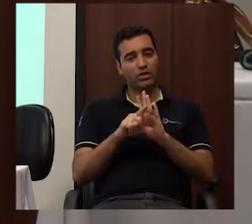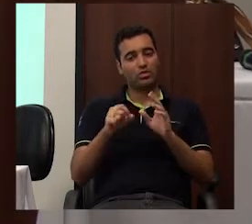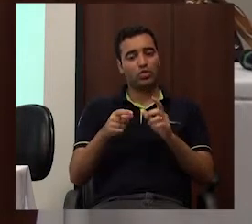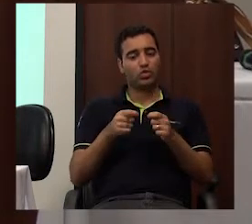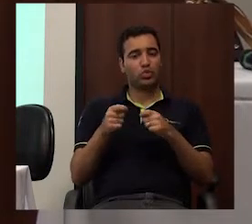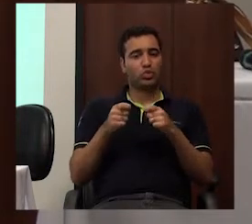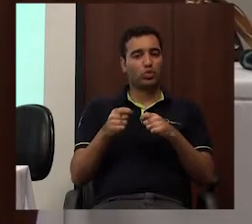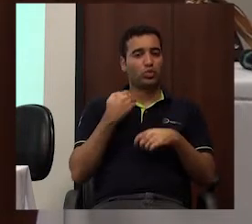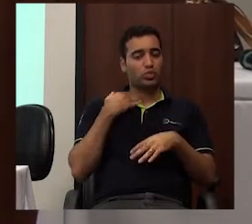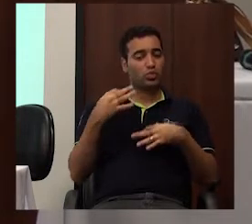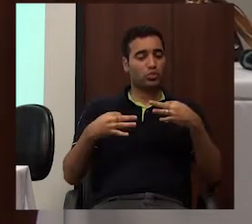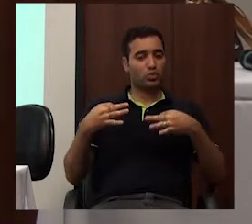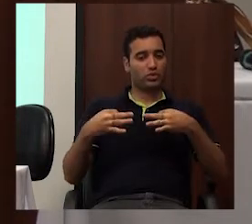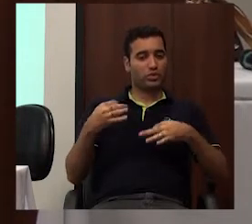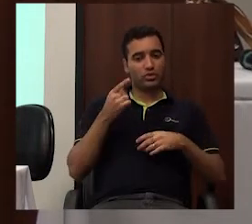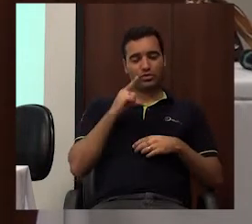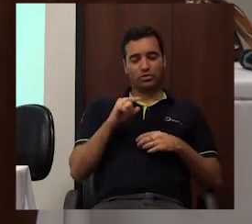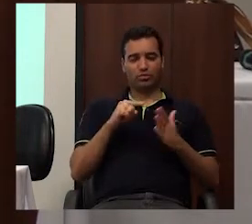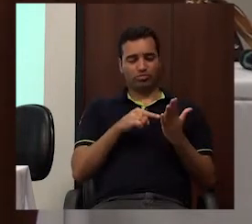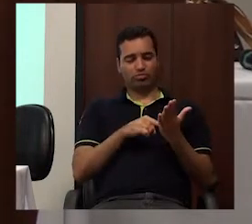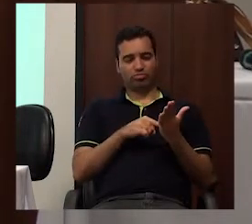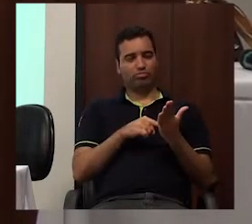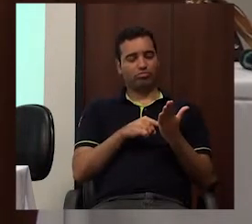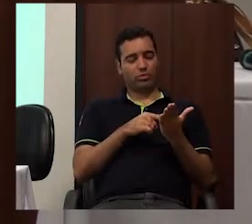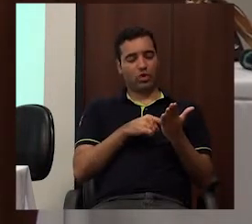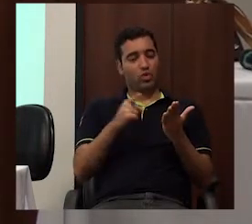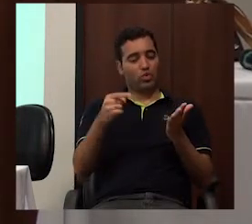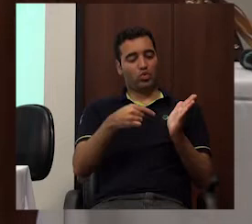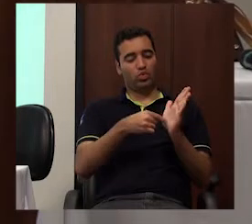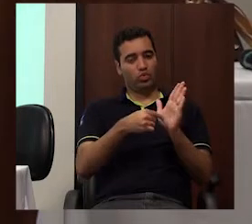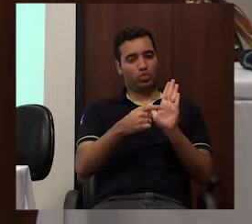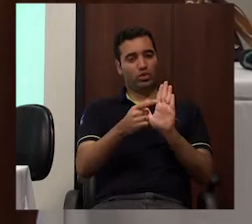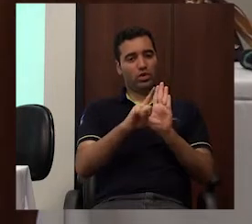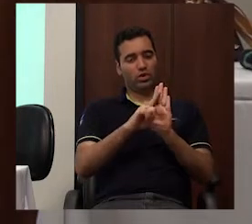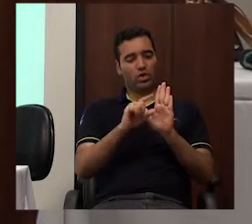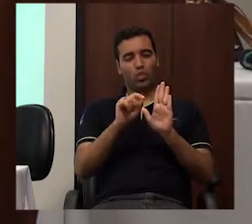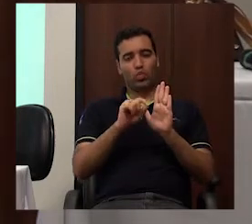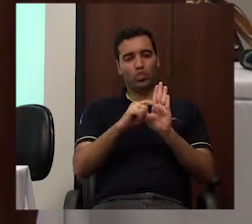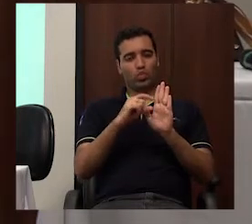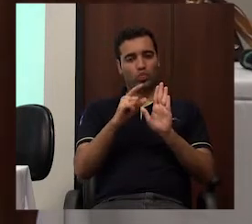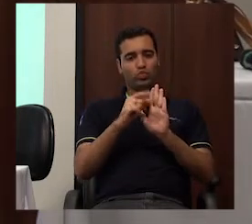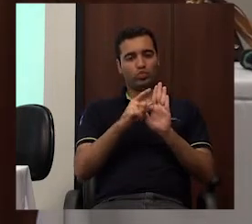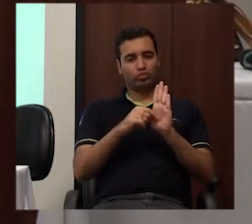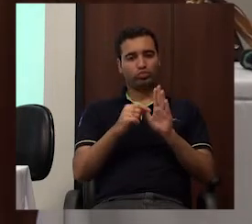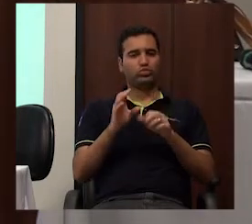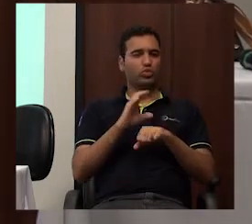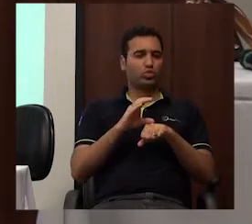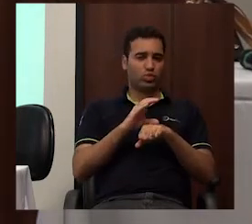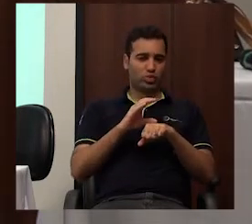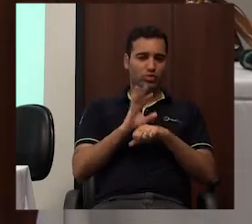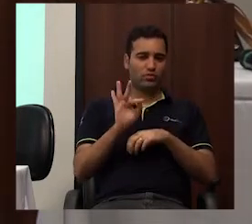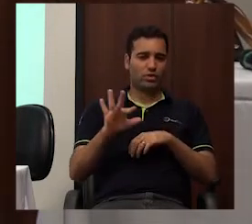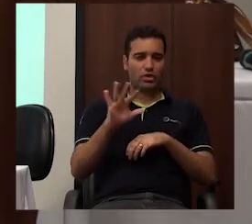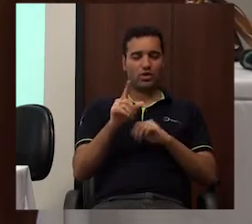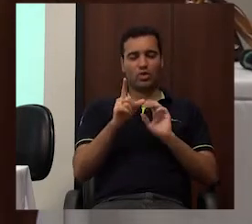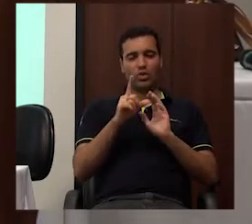se servir para que a sua decisão tenha algum parâmetro, né? A começar da Constituição Federal, artigo